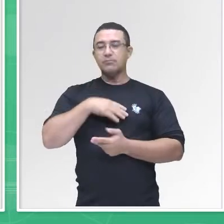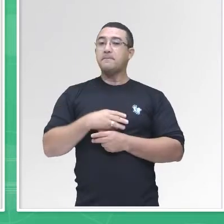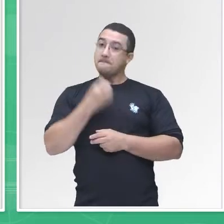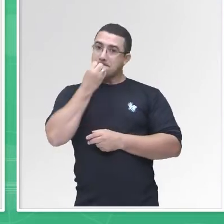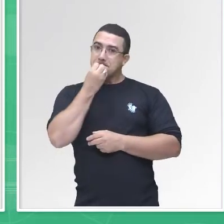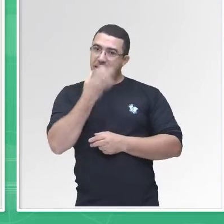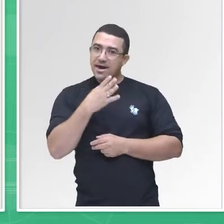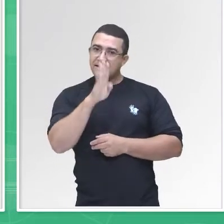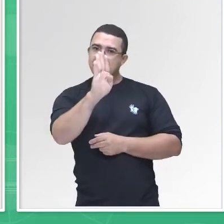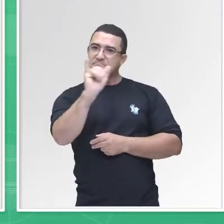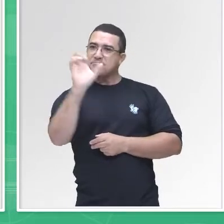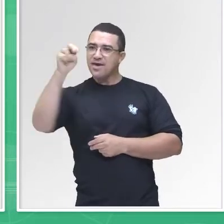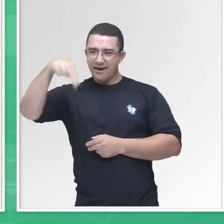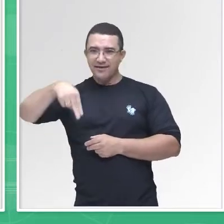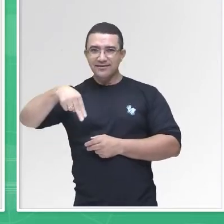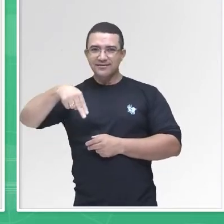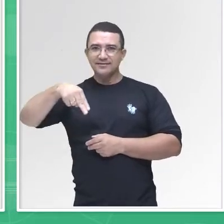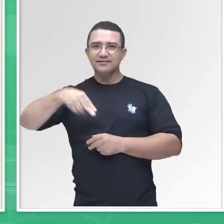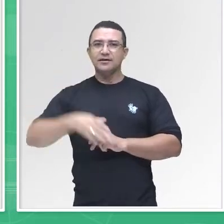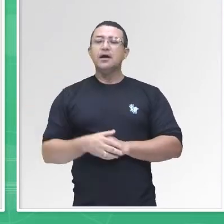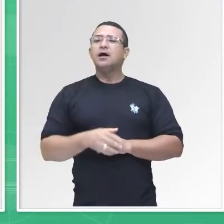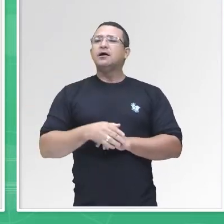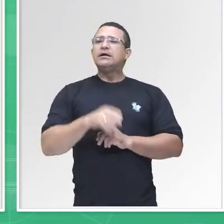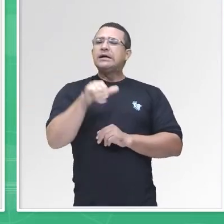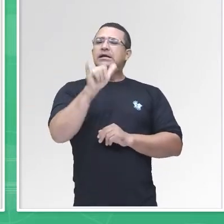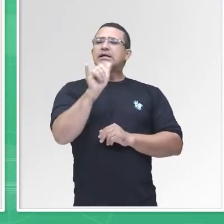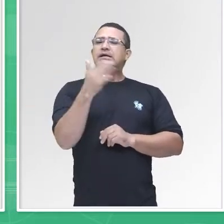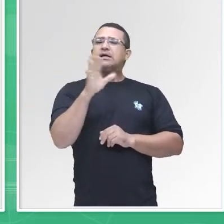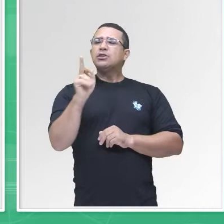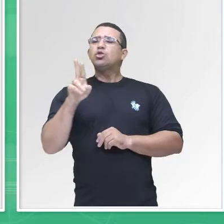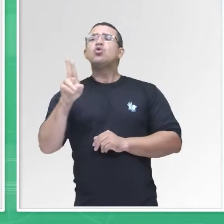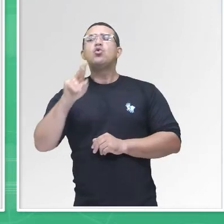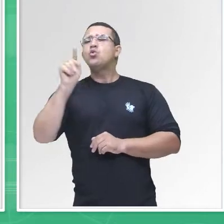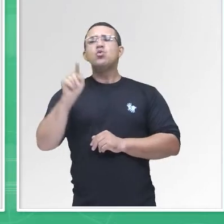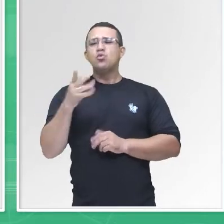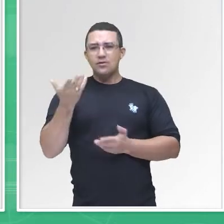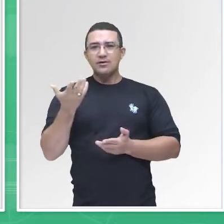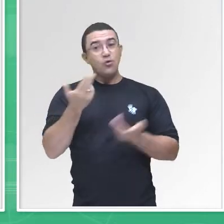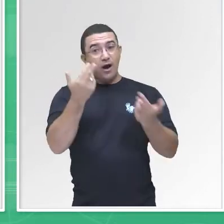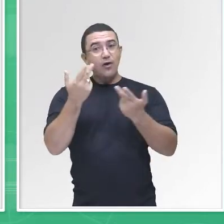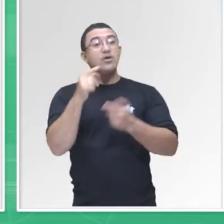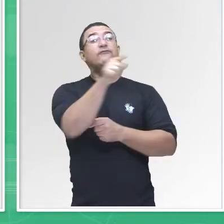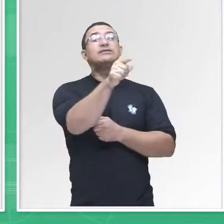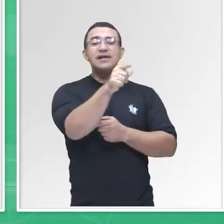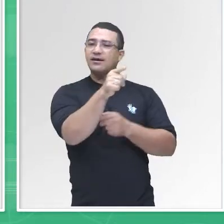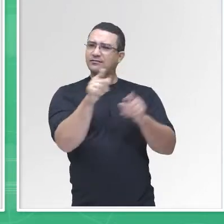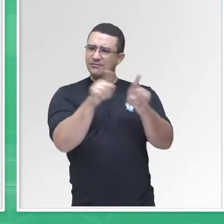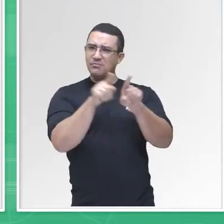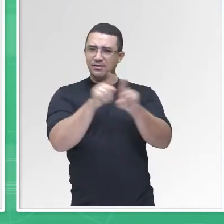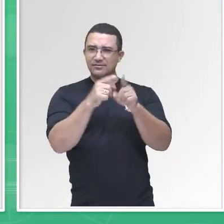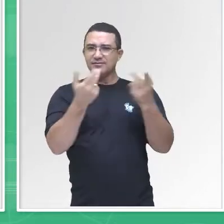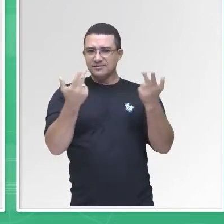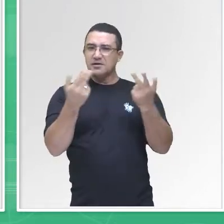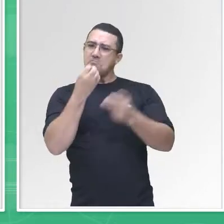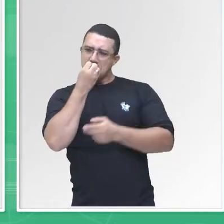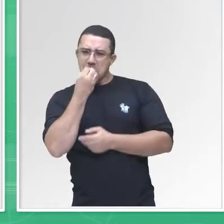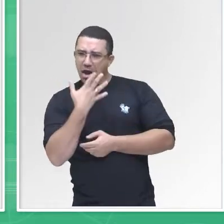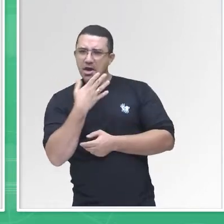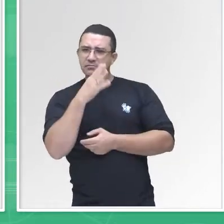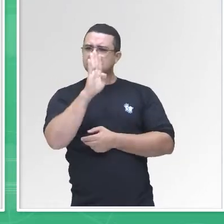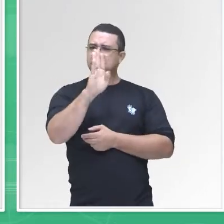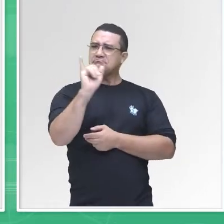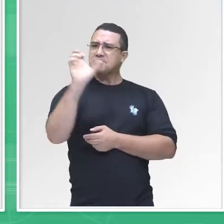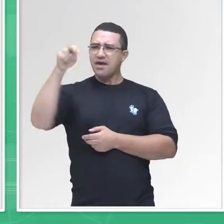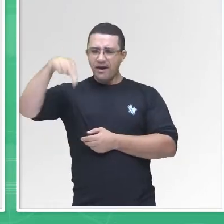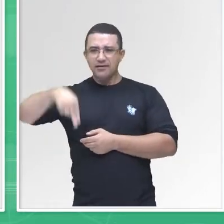tu? Veja que aqui eu fiz uma pergunta, aqui eu já trago uma resposta. Né? Como estás? Bien, posso dizer também, muy bien. Ah, yo estoy